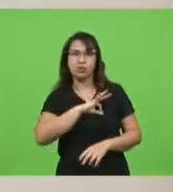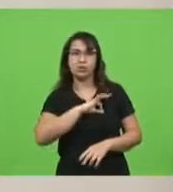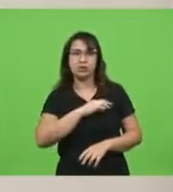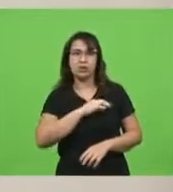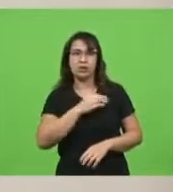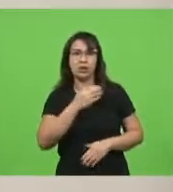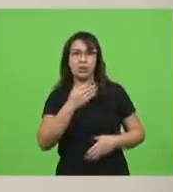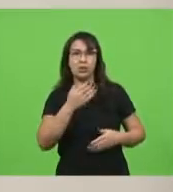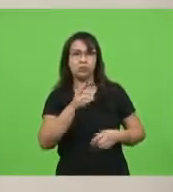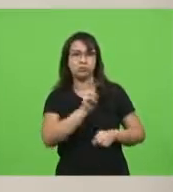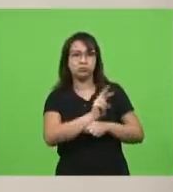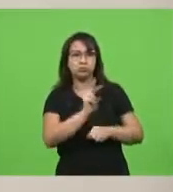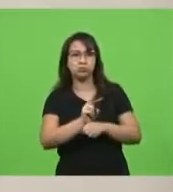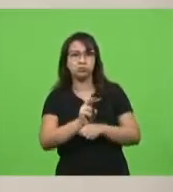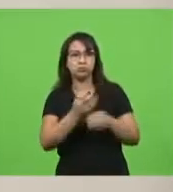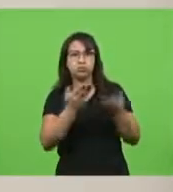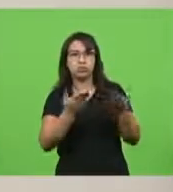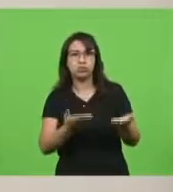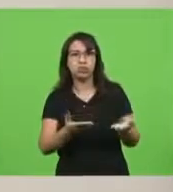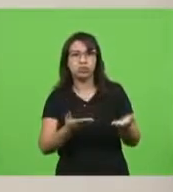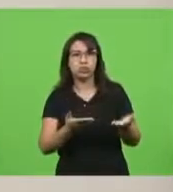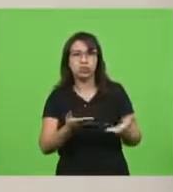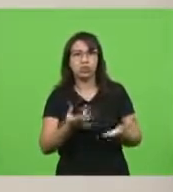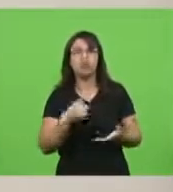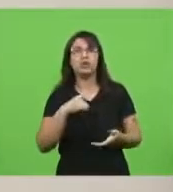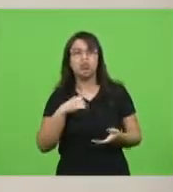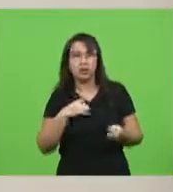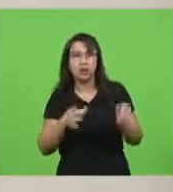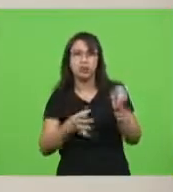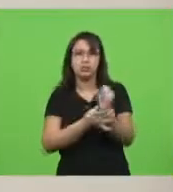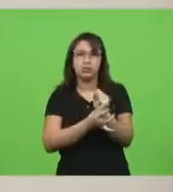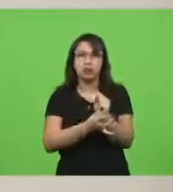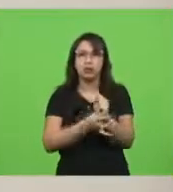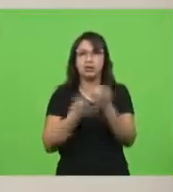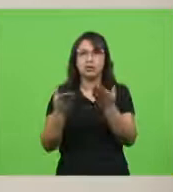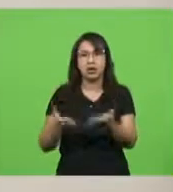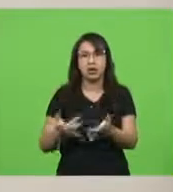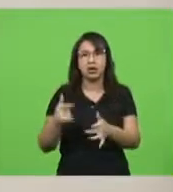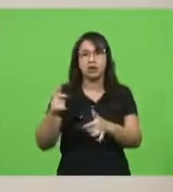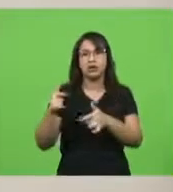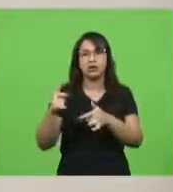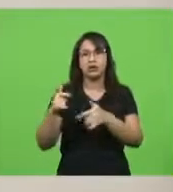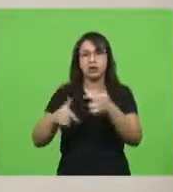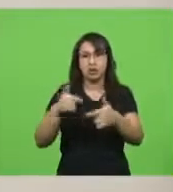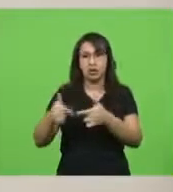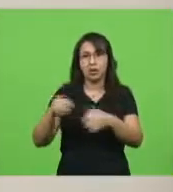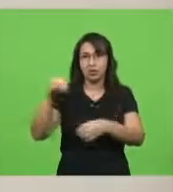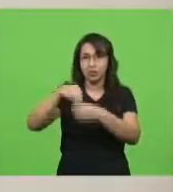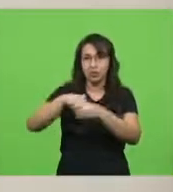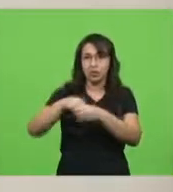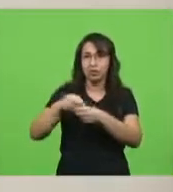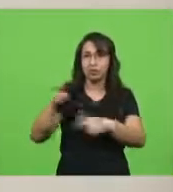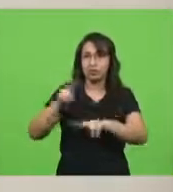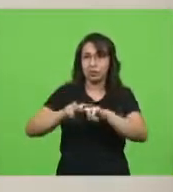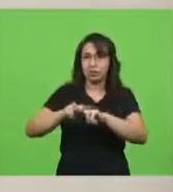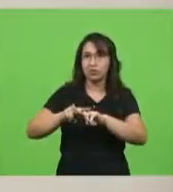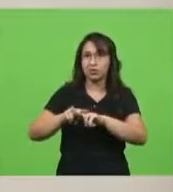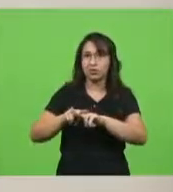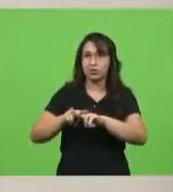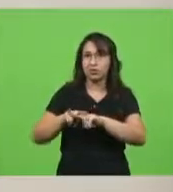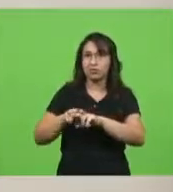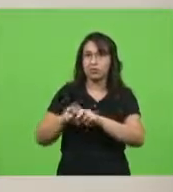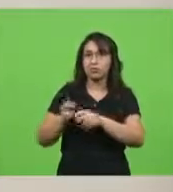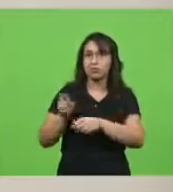detentos. Eu sei que tem a segurança, tem os agentes prisionais, temos lá toda a